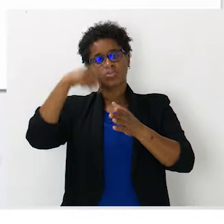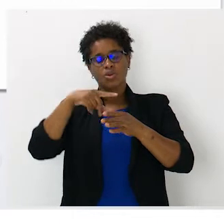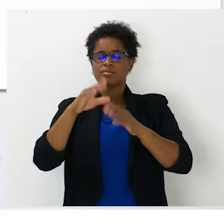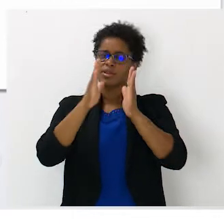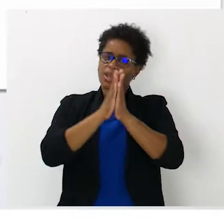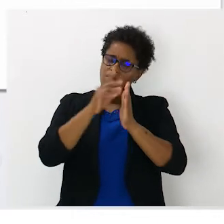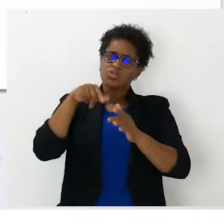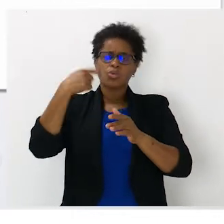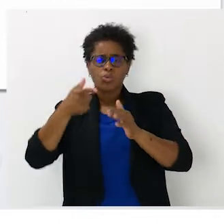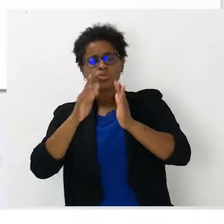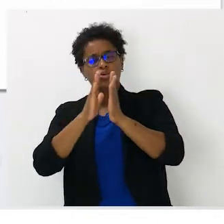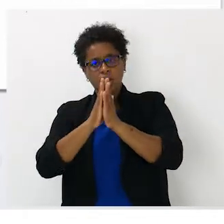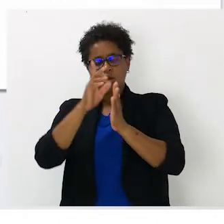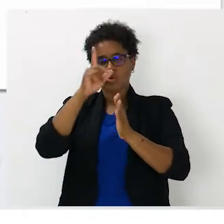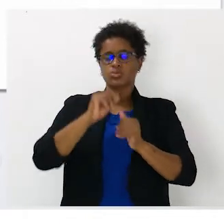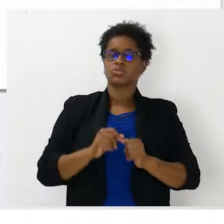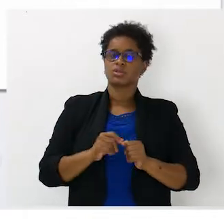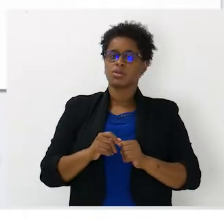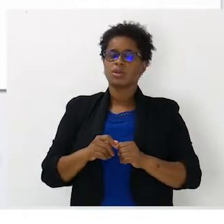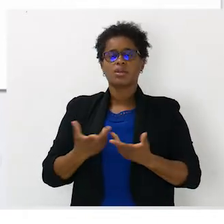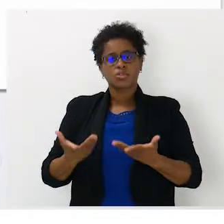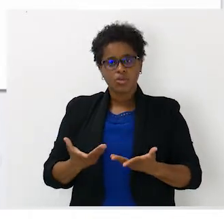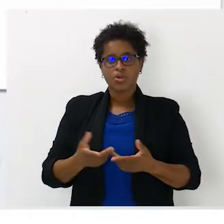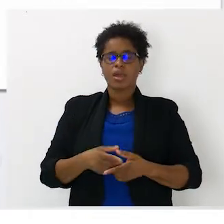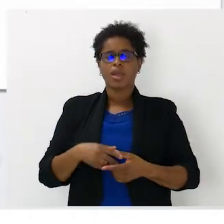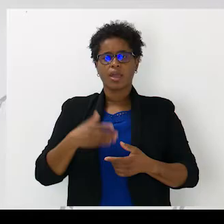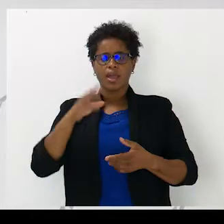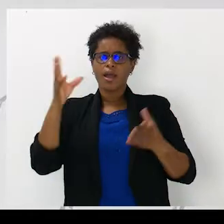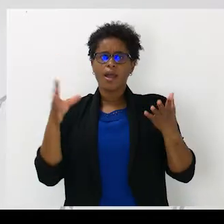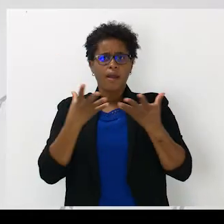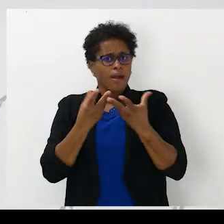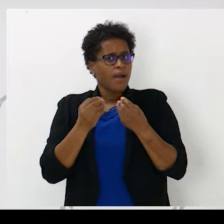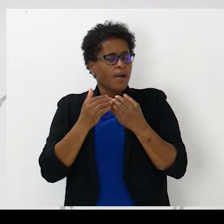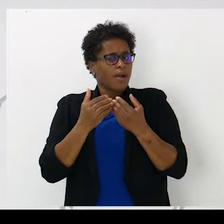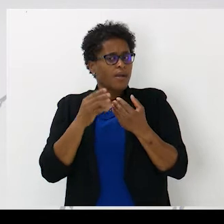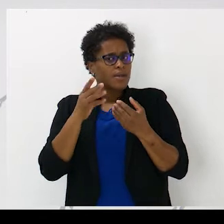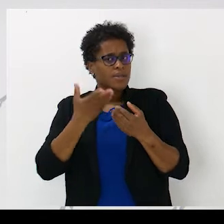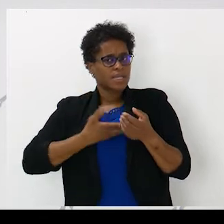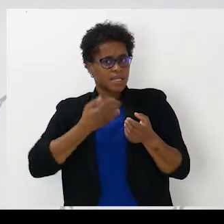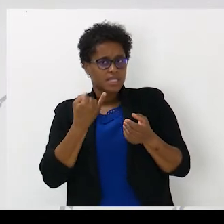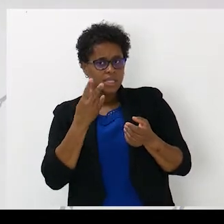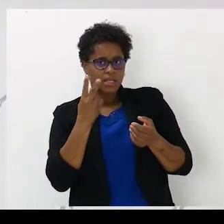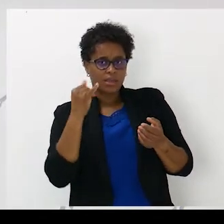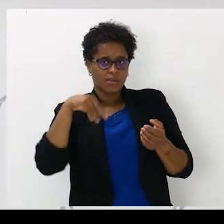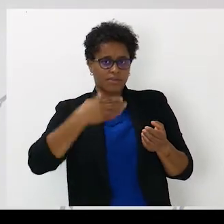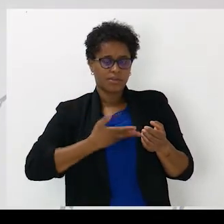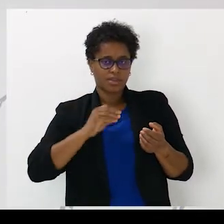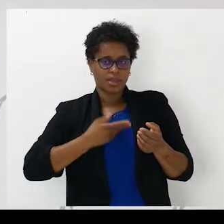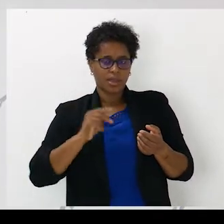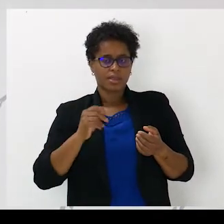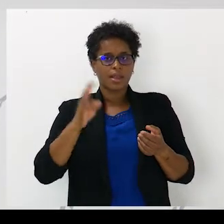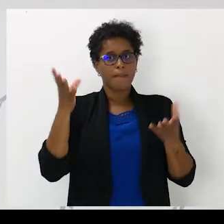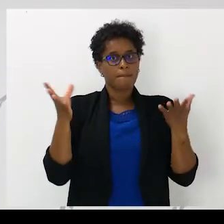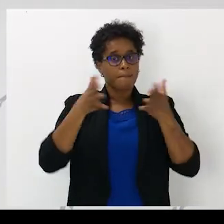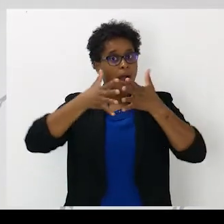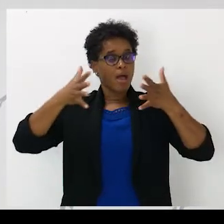deuses. Portanto, era a divindade máxima. Está vendo? Também temos Mote e a